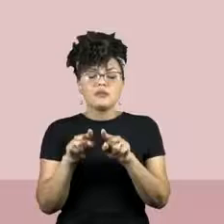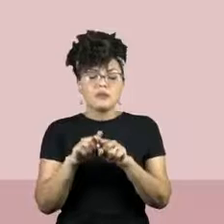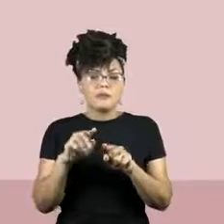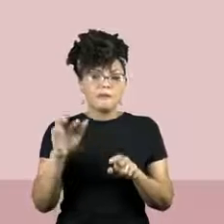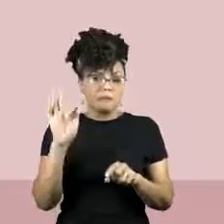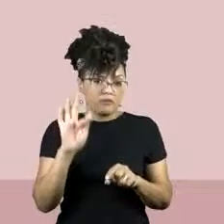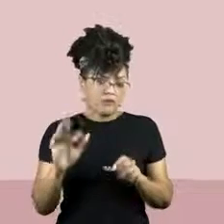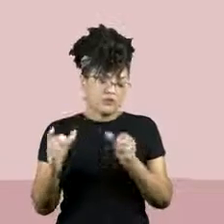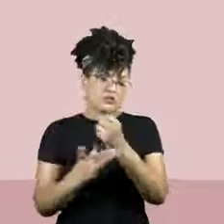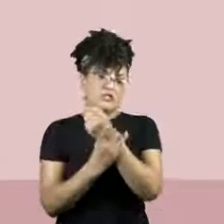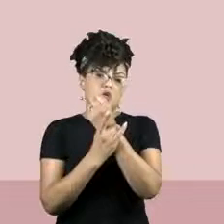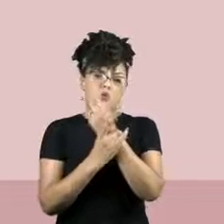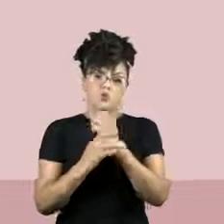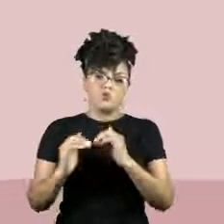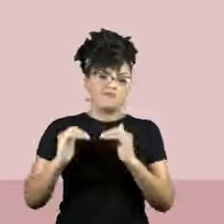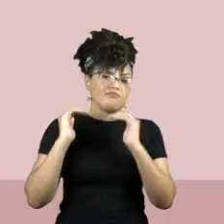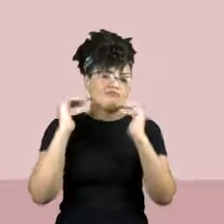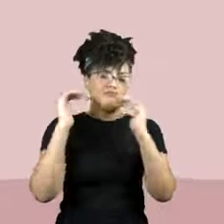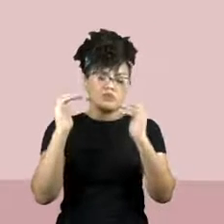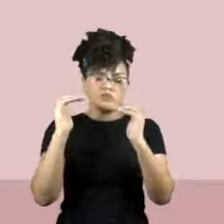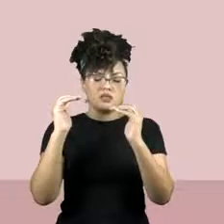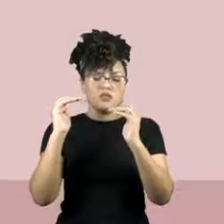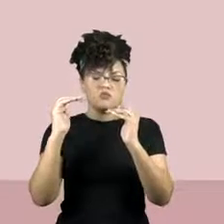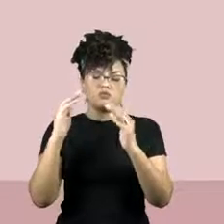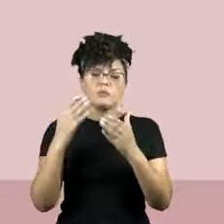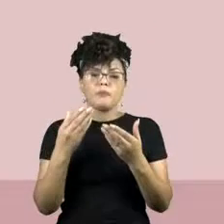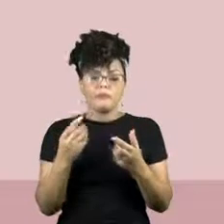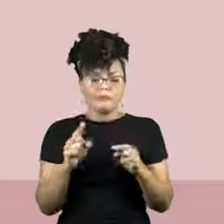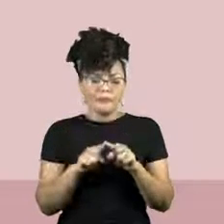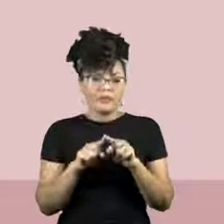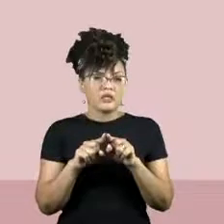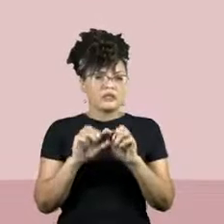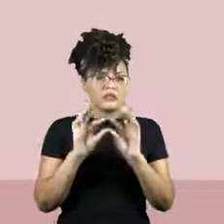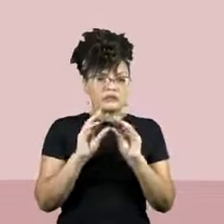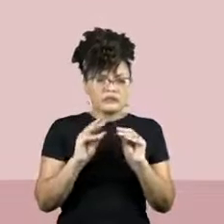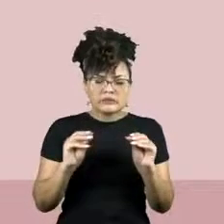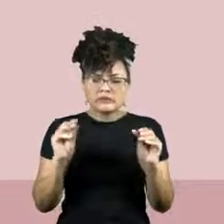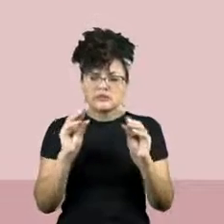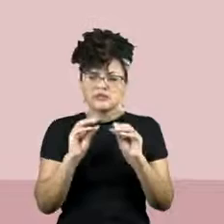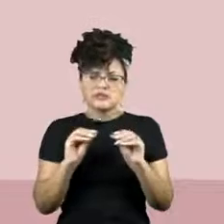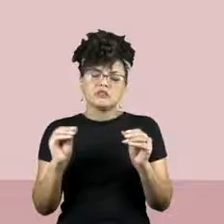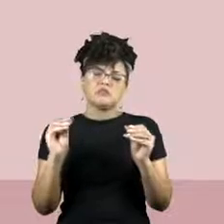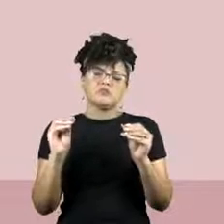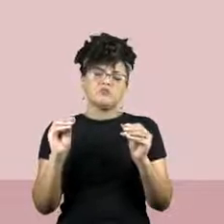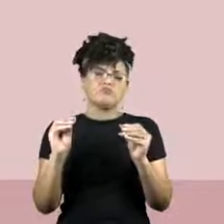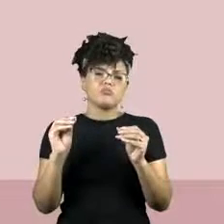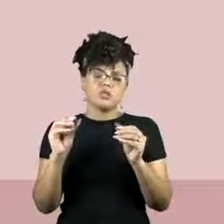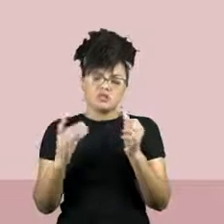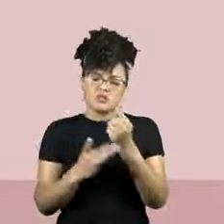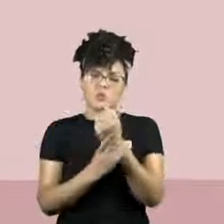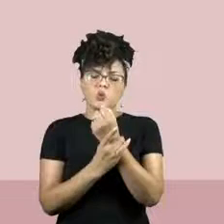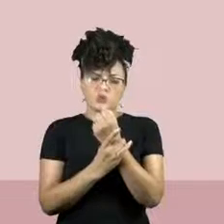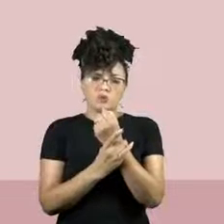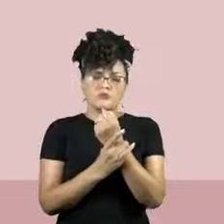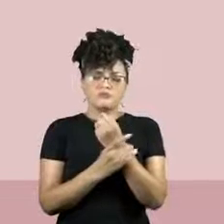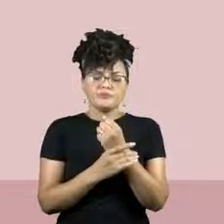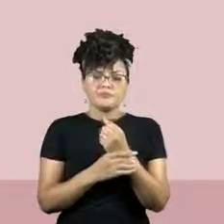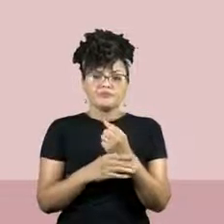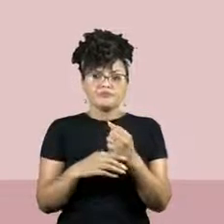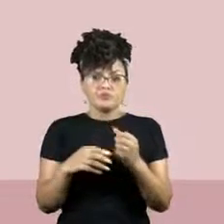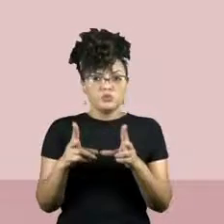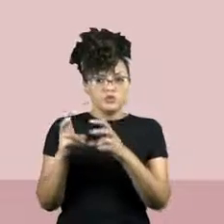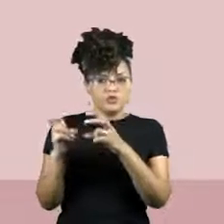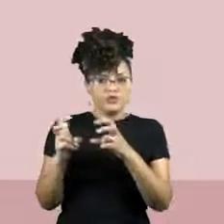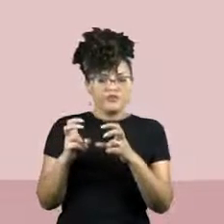que é tão sensível e tão importante como a gente viu no final, dado pelas perdas de vidas,